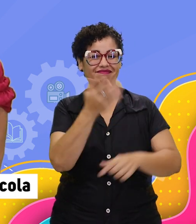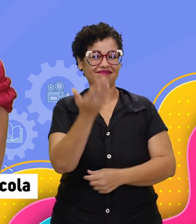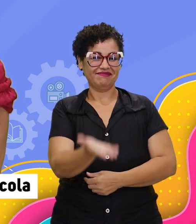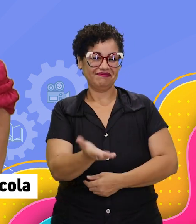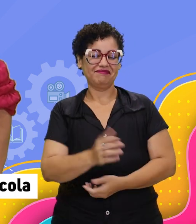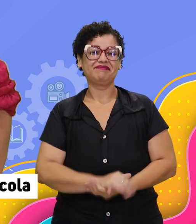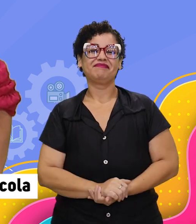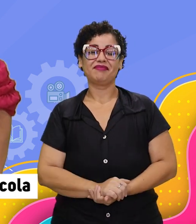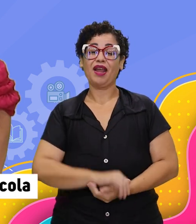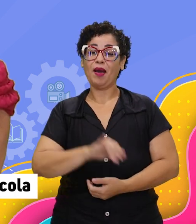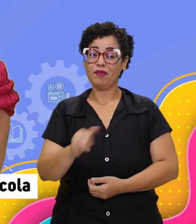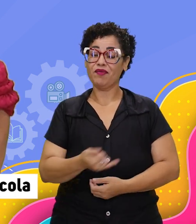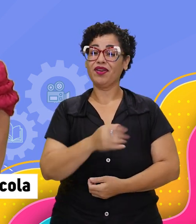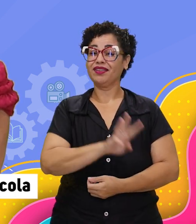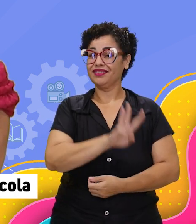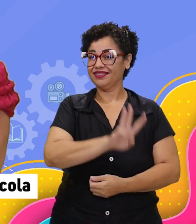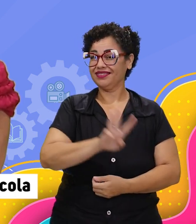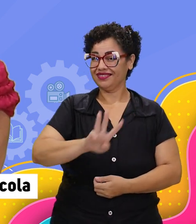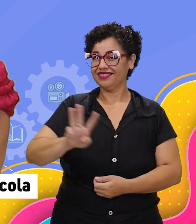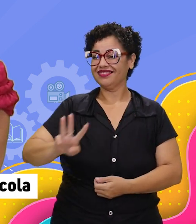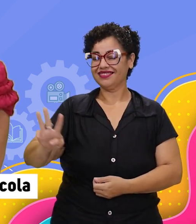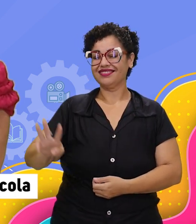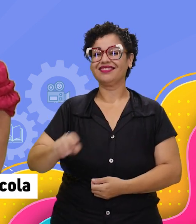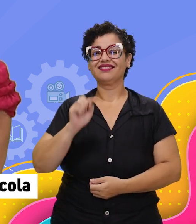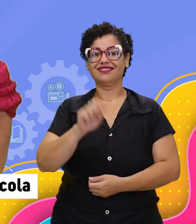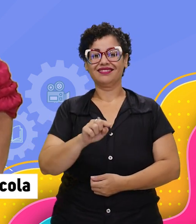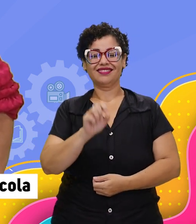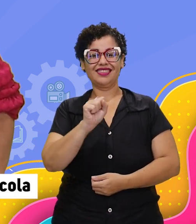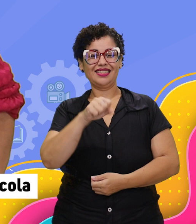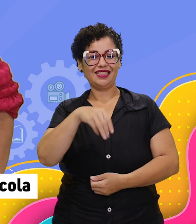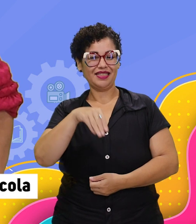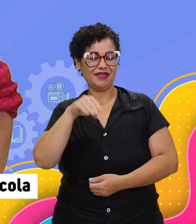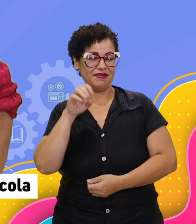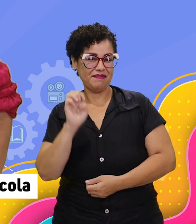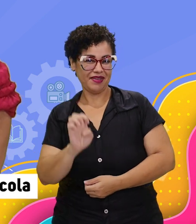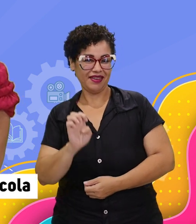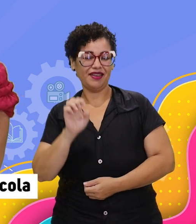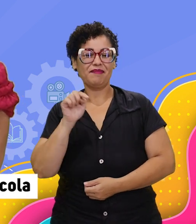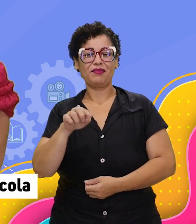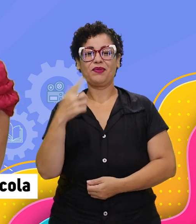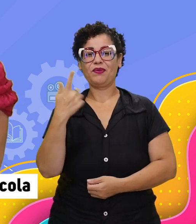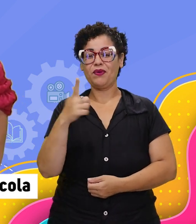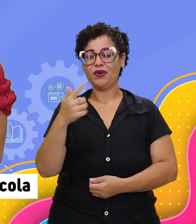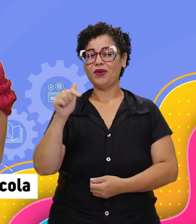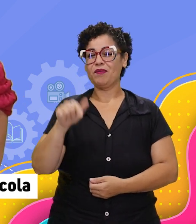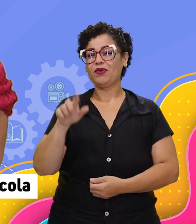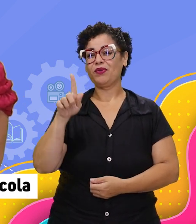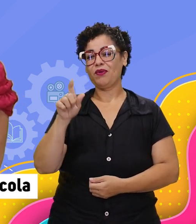Então basta acessar o www.sme.goiania.br